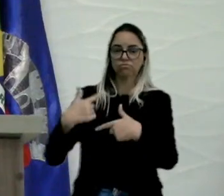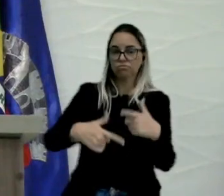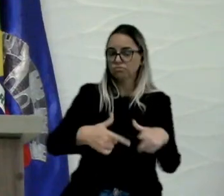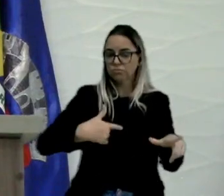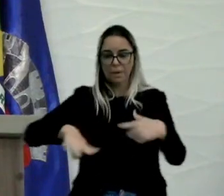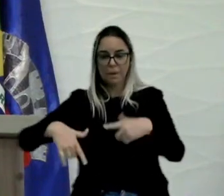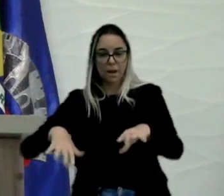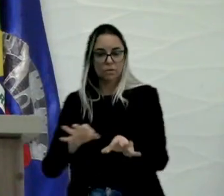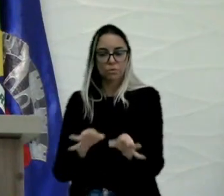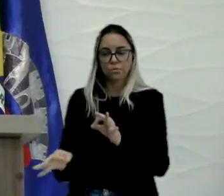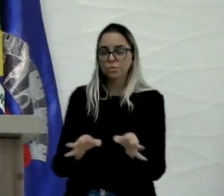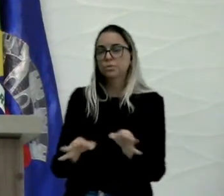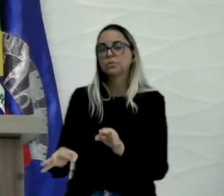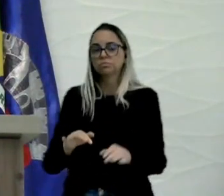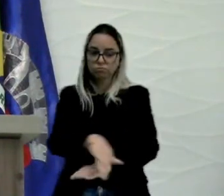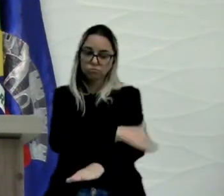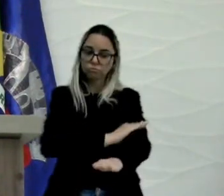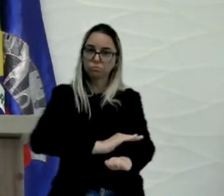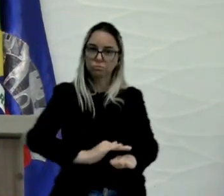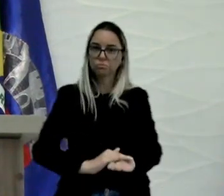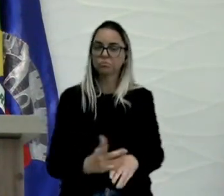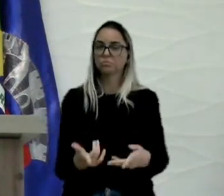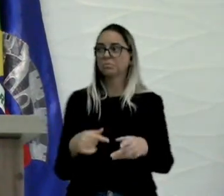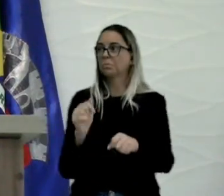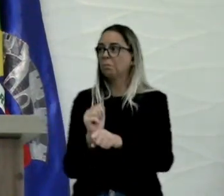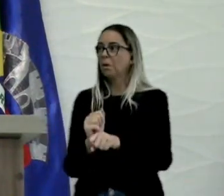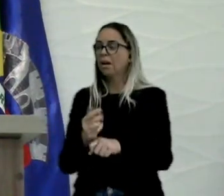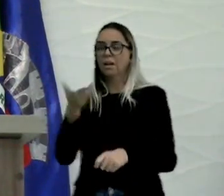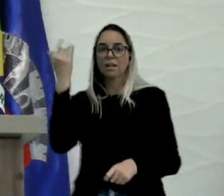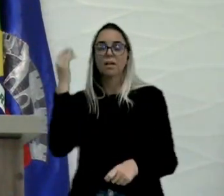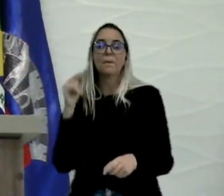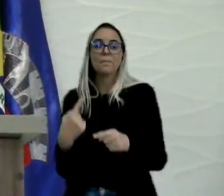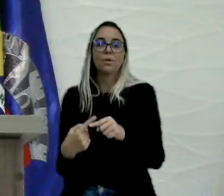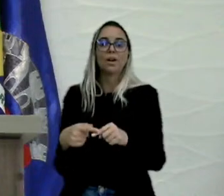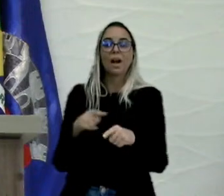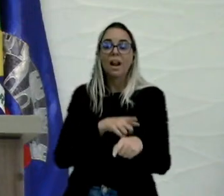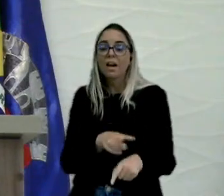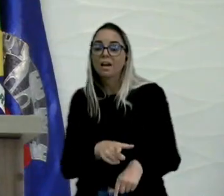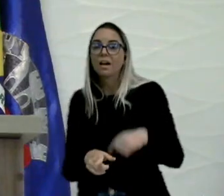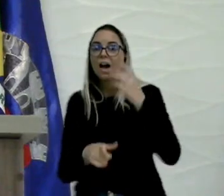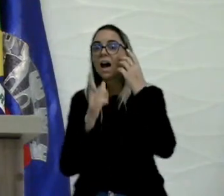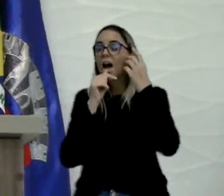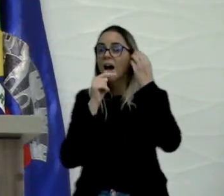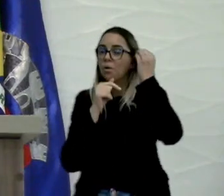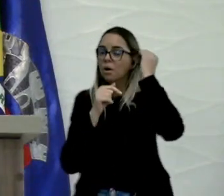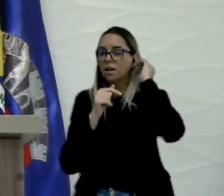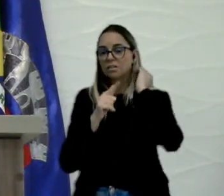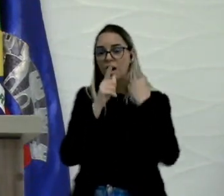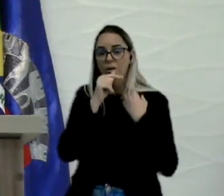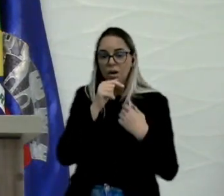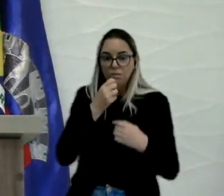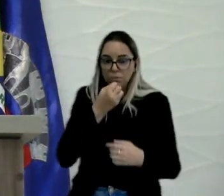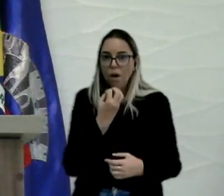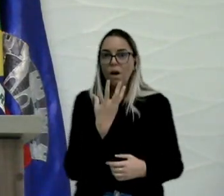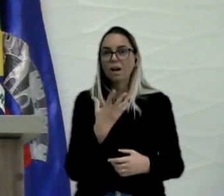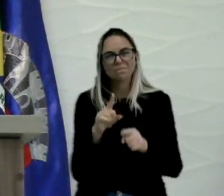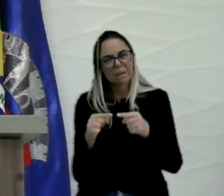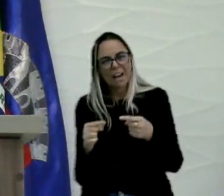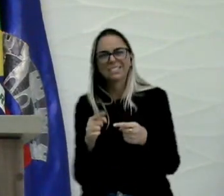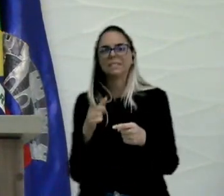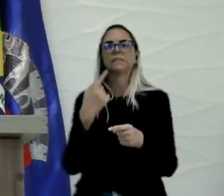né Por quê foi embargado porque ali hoje não só é água fluvial que desce ali hoje desce esgoto